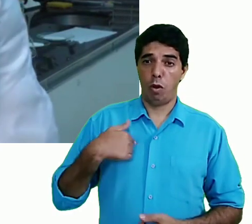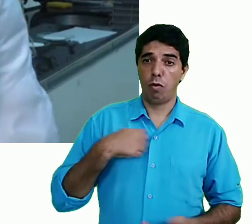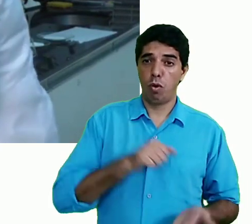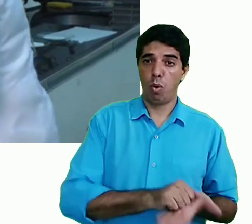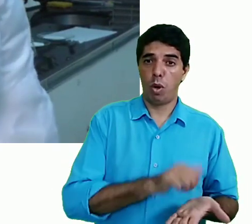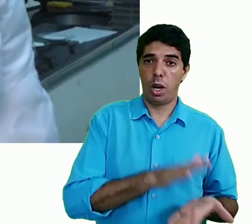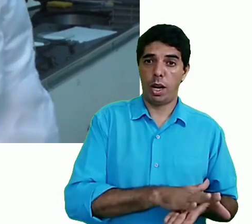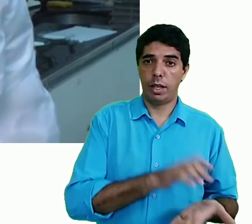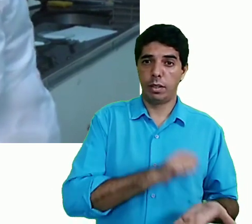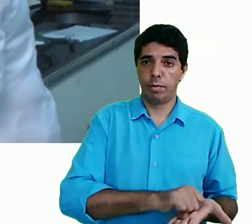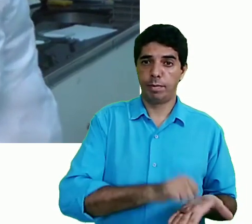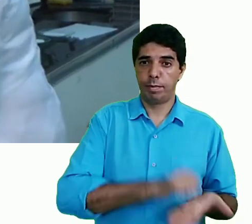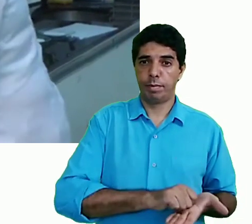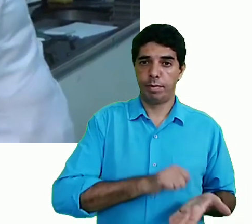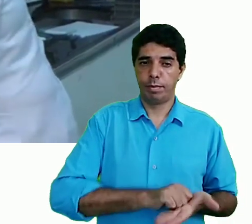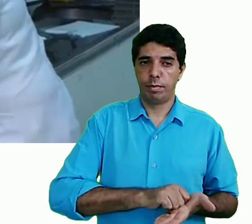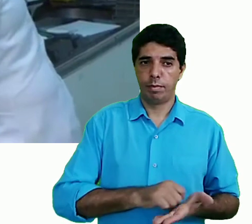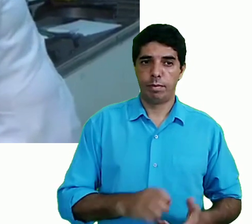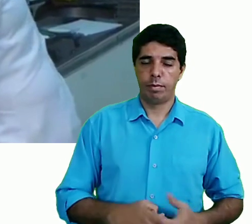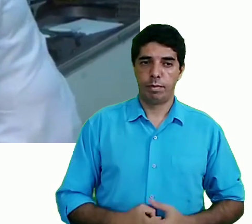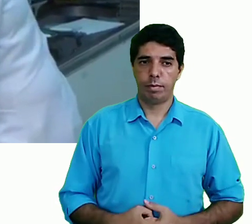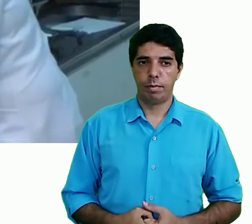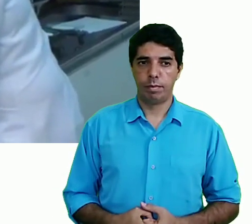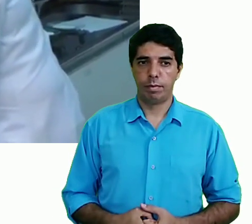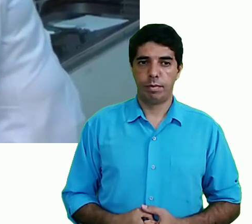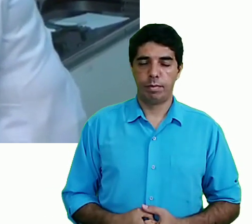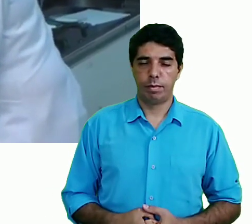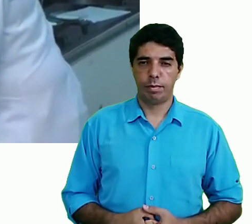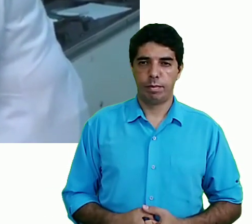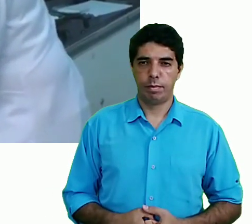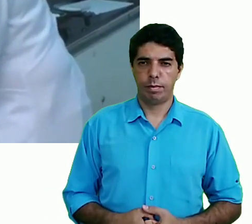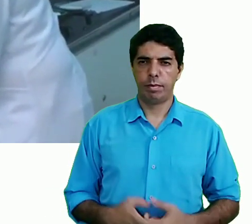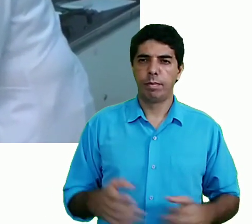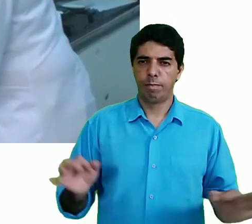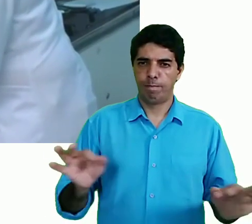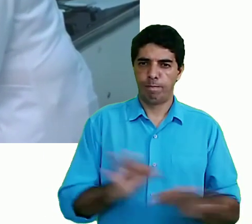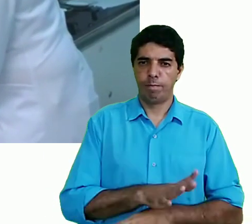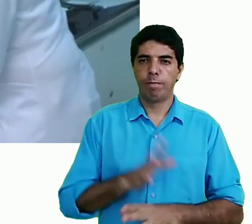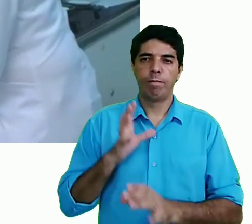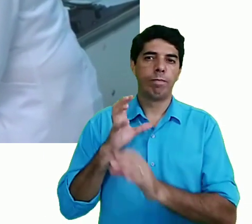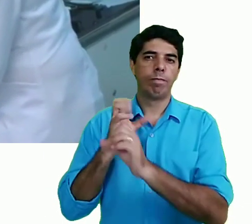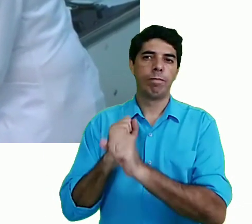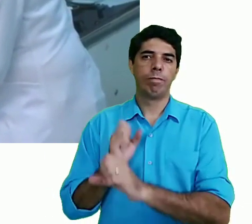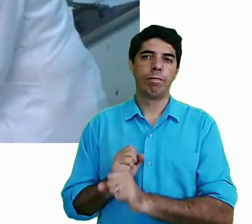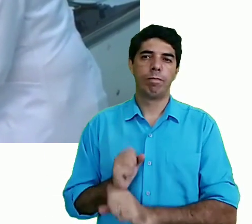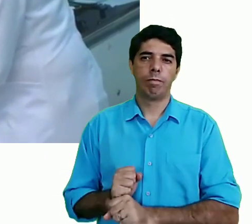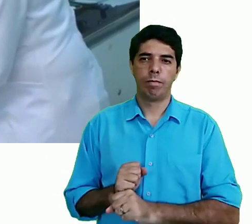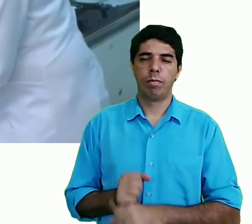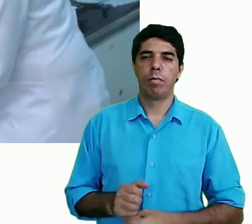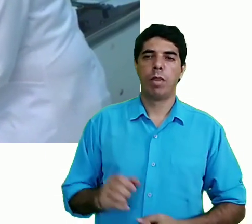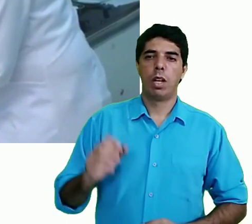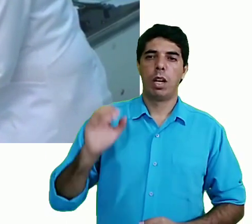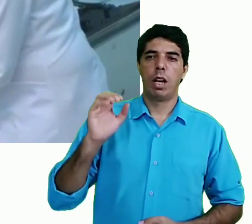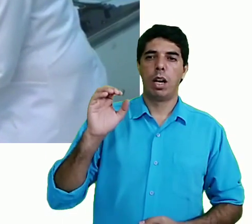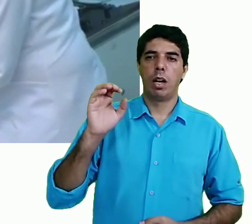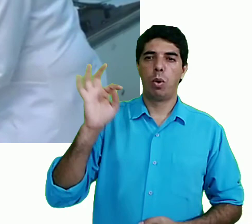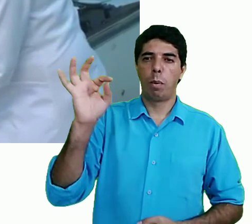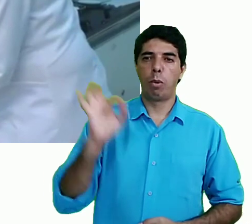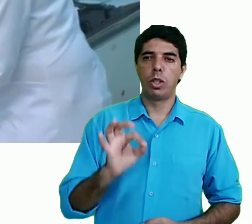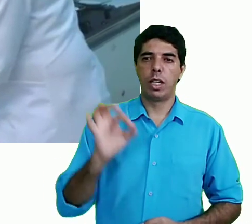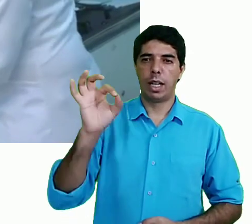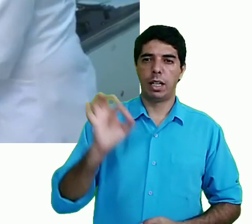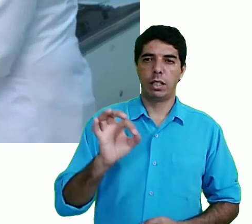aqui, né, para que nós possamos depois fazer o cálculo do teor de